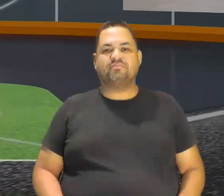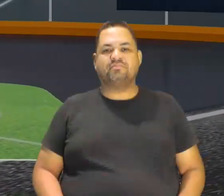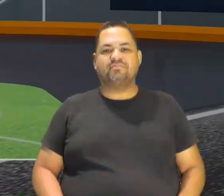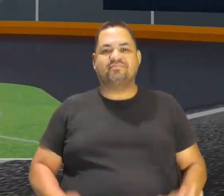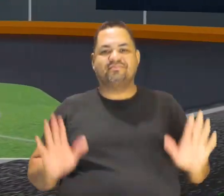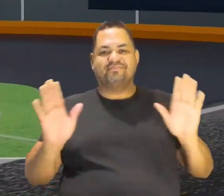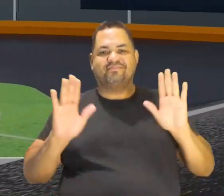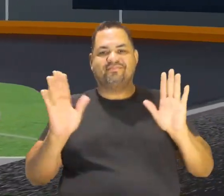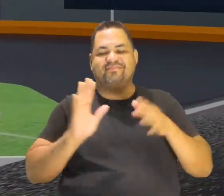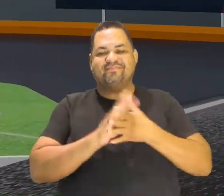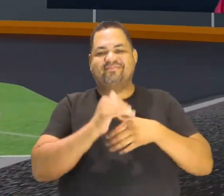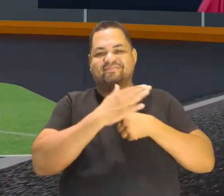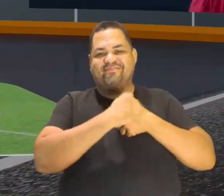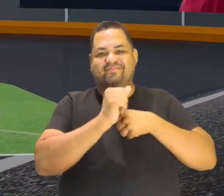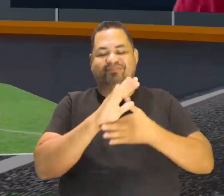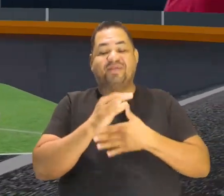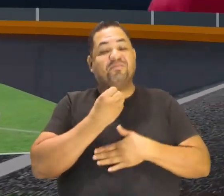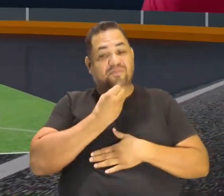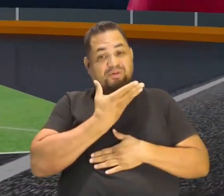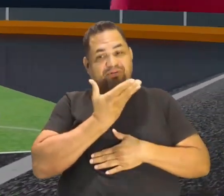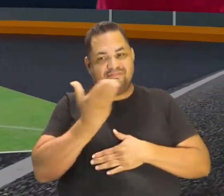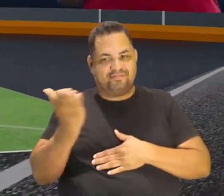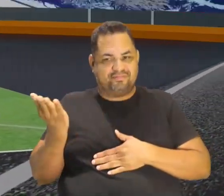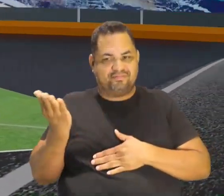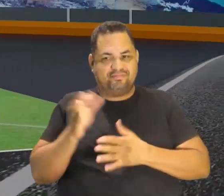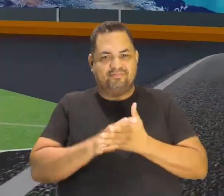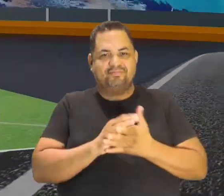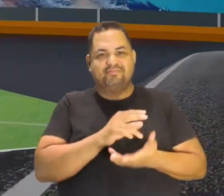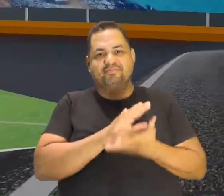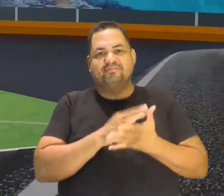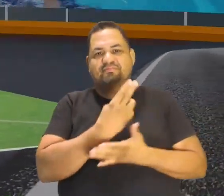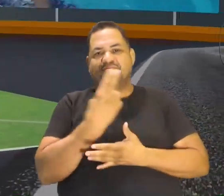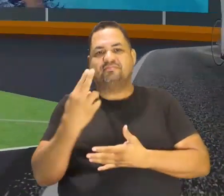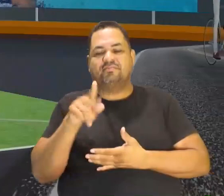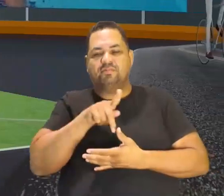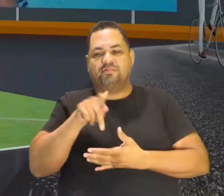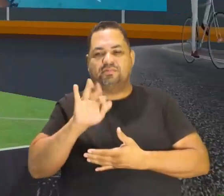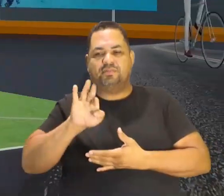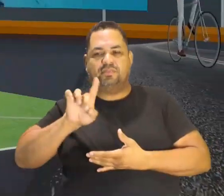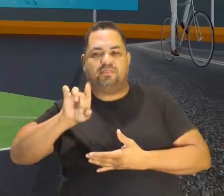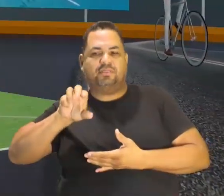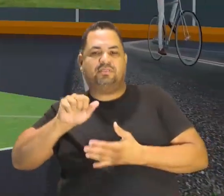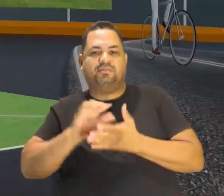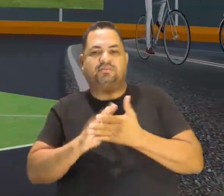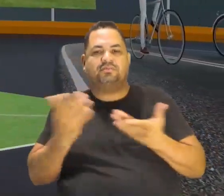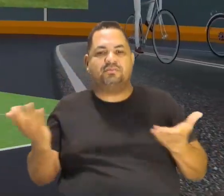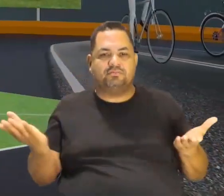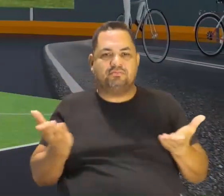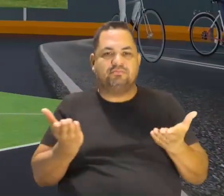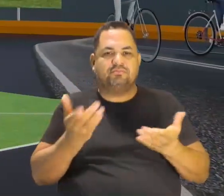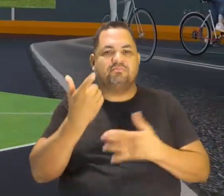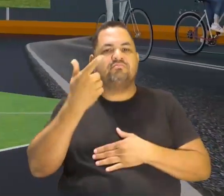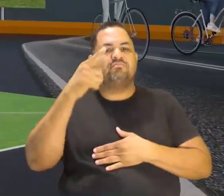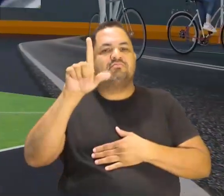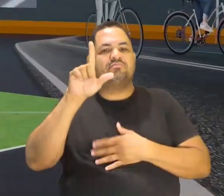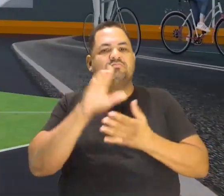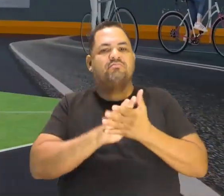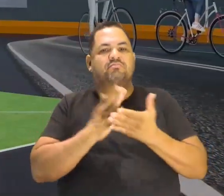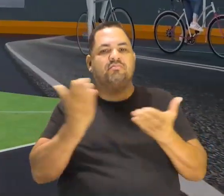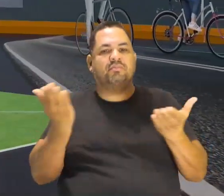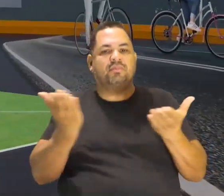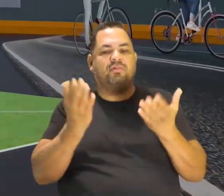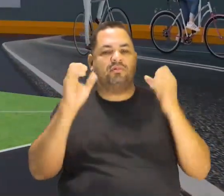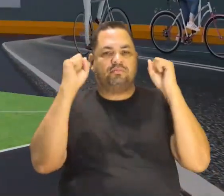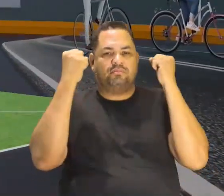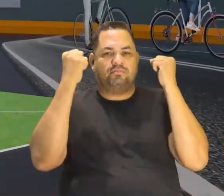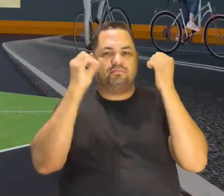Olá, queridos! Tudo bem? Professora Iris aqui, mais uma vez, né? Agora, na aula de Educação Física,